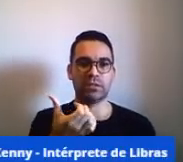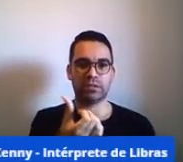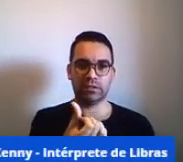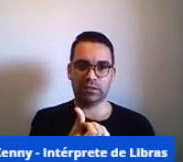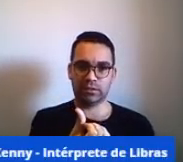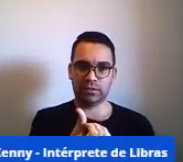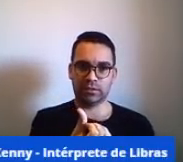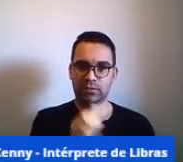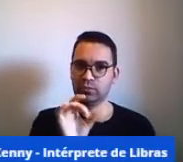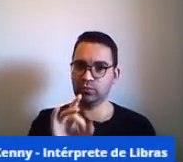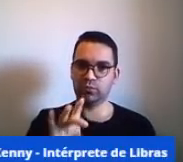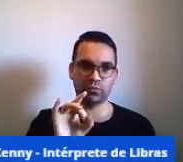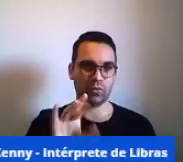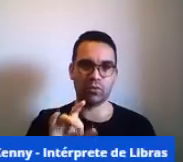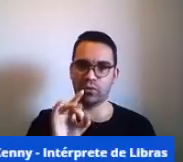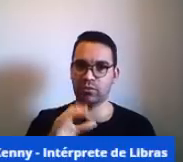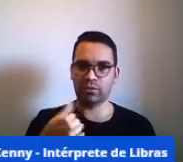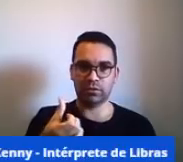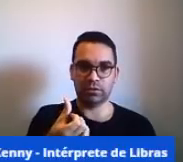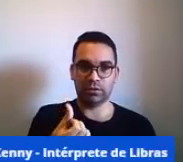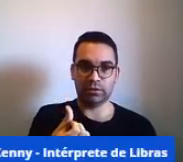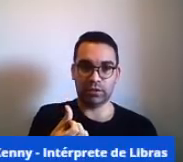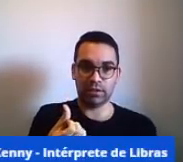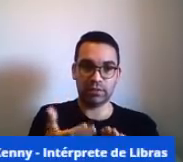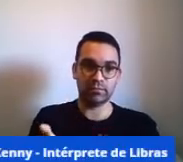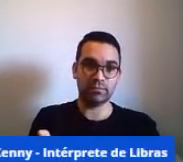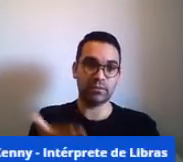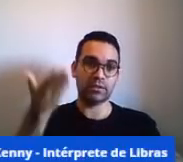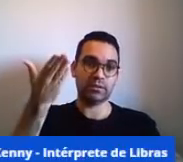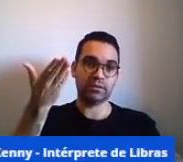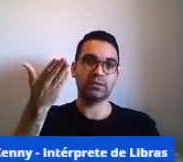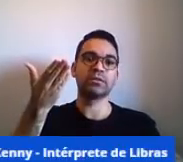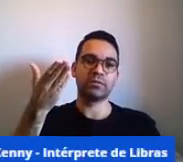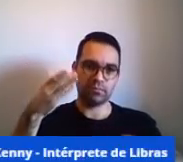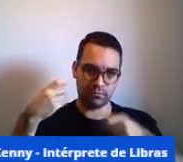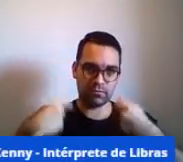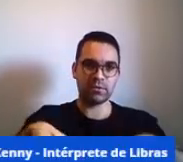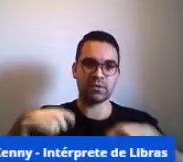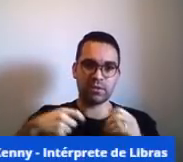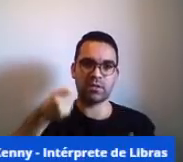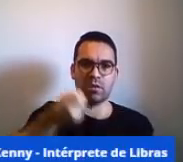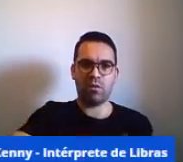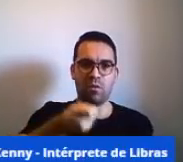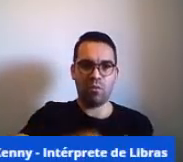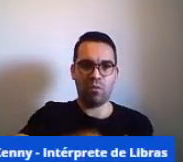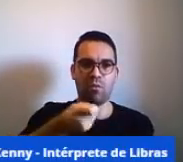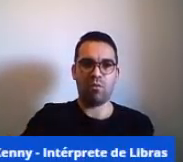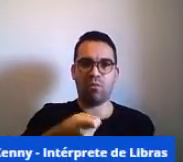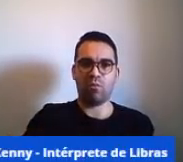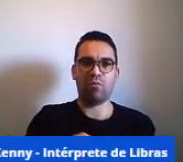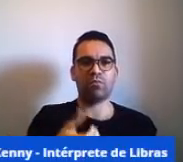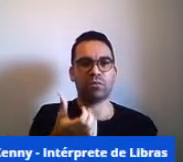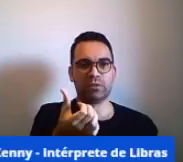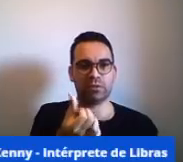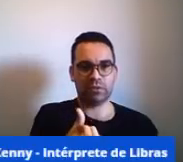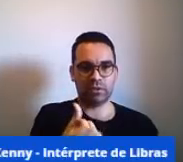que orientado, né? E todos esses cuidados que foram ditos em relação à máscara têm que ser tomados com as crianças